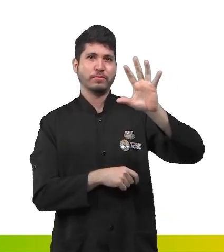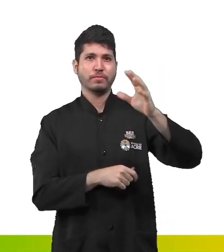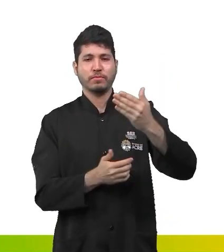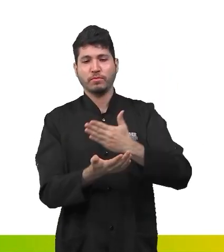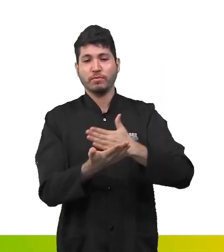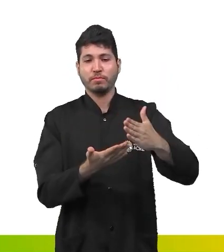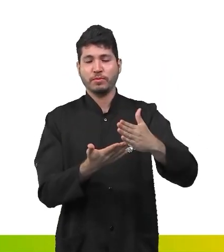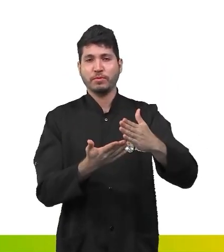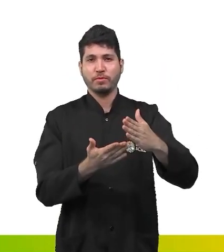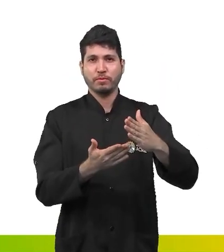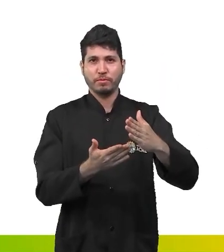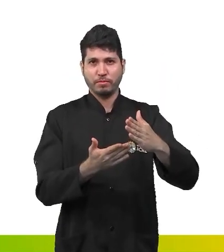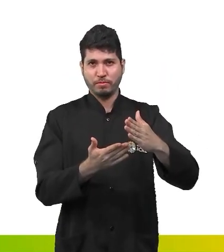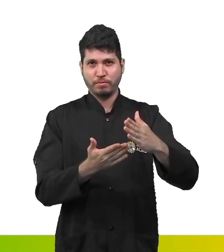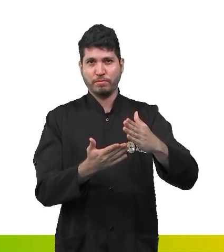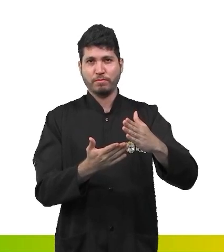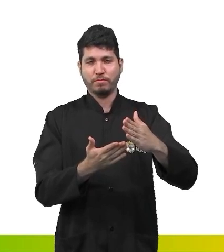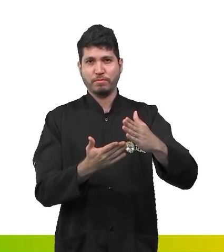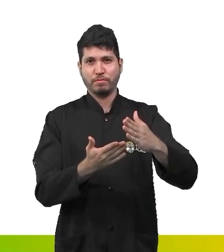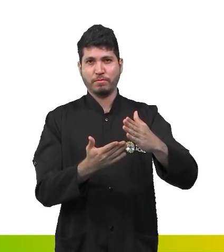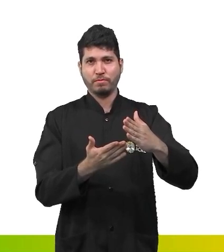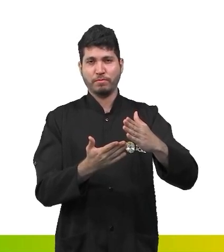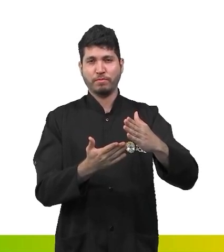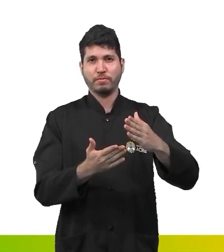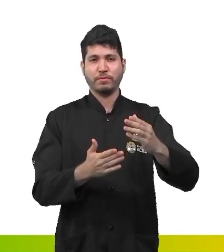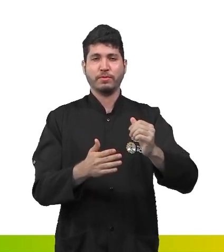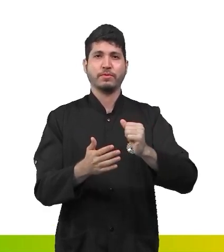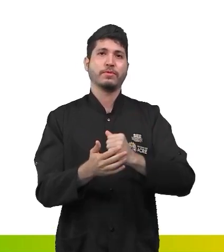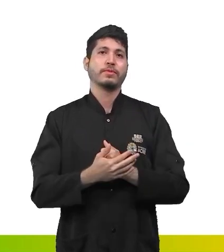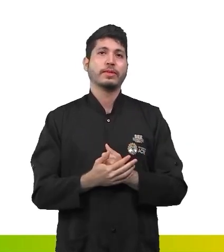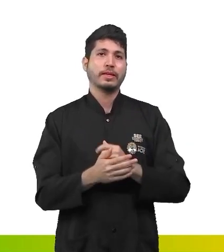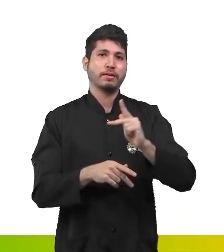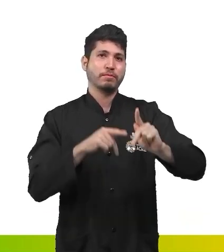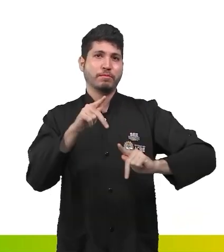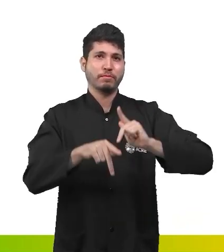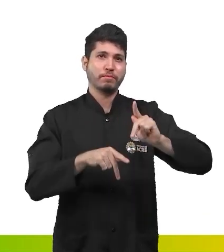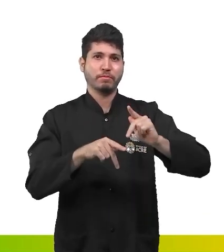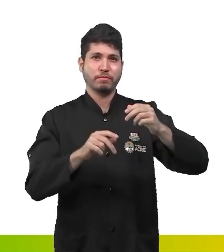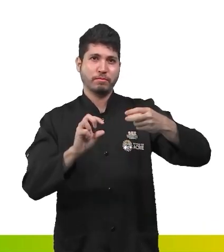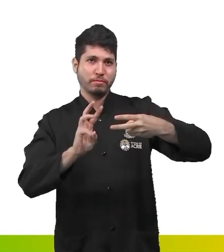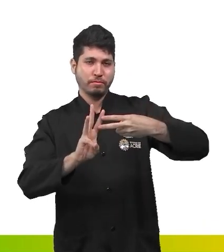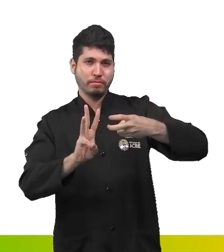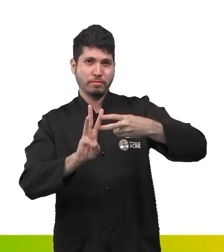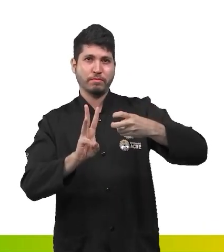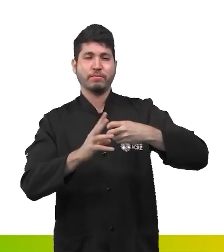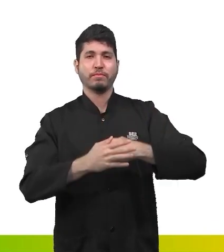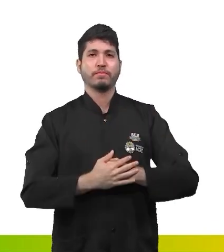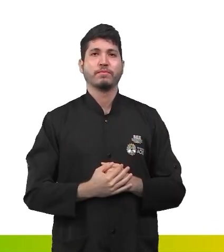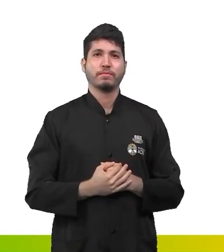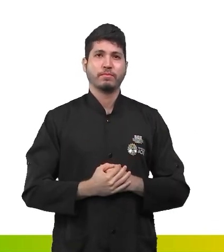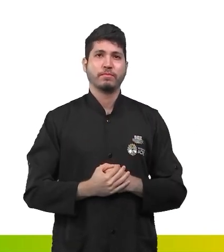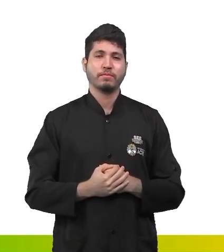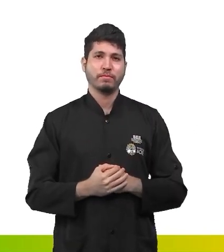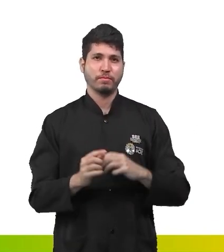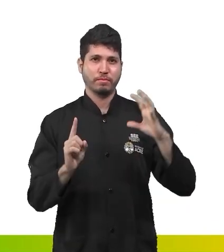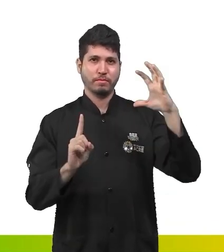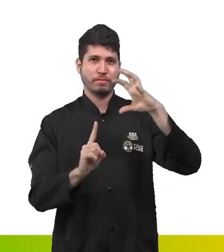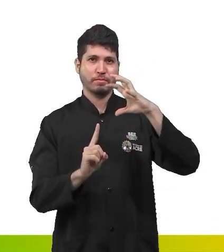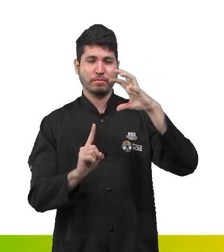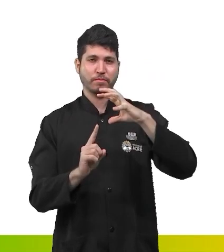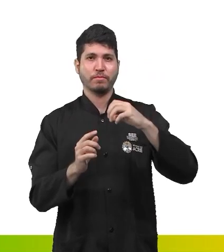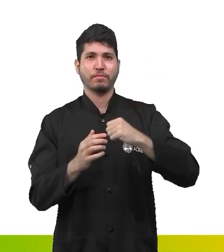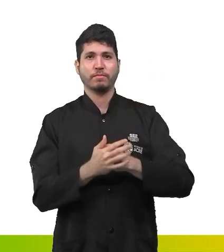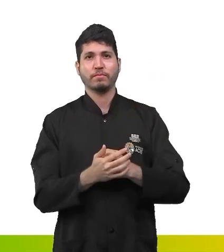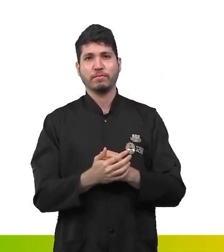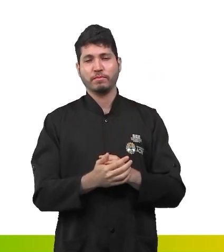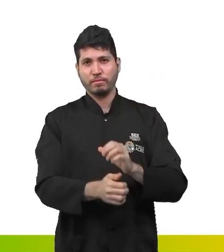indígenas, olha aqui já um bom indício de caminho. Inicialmente povoado por indígenas, foi influenciado pela